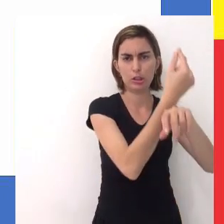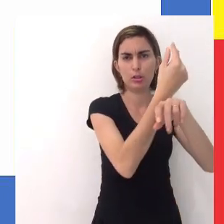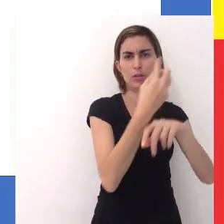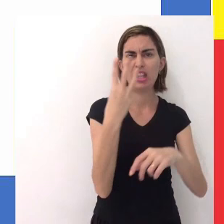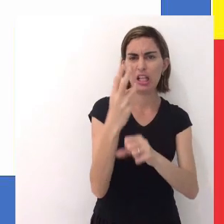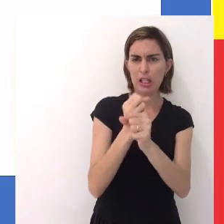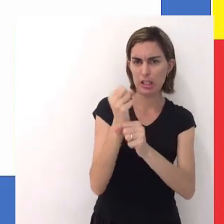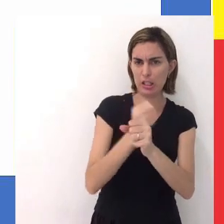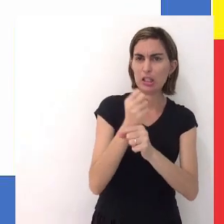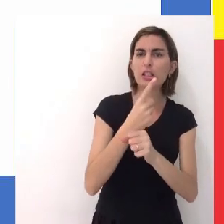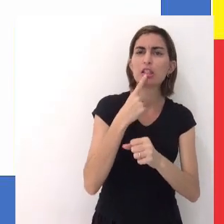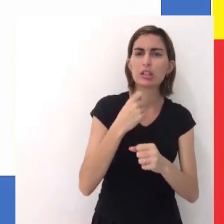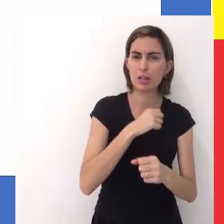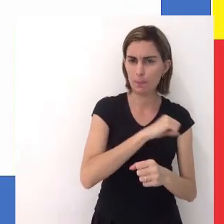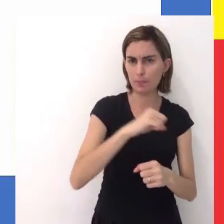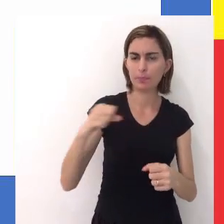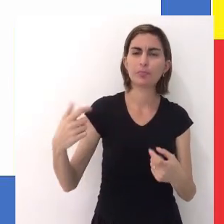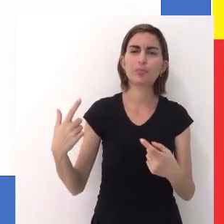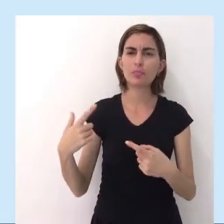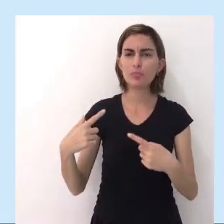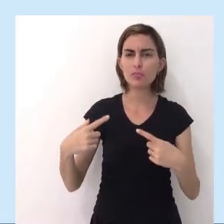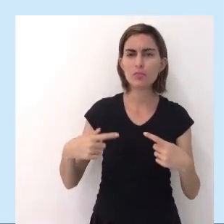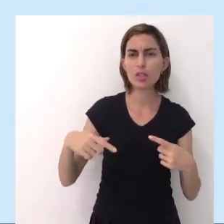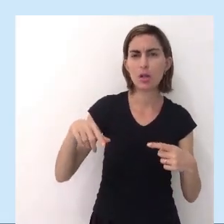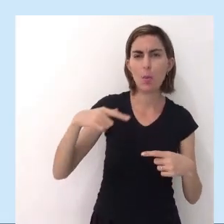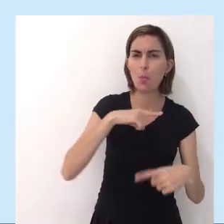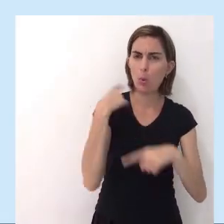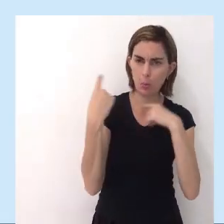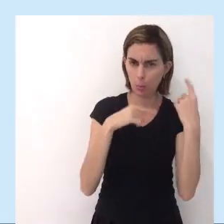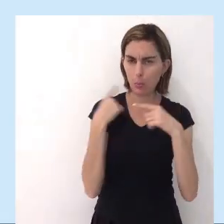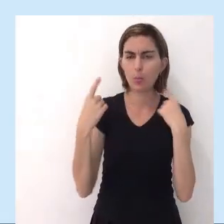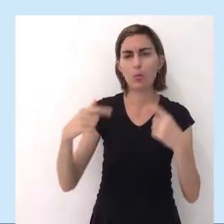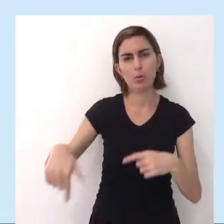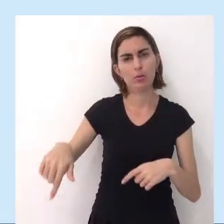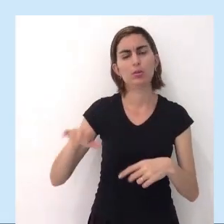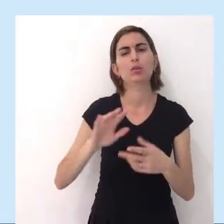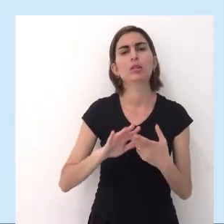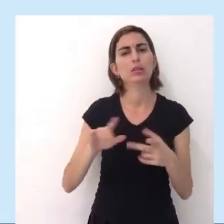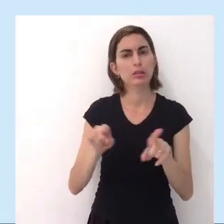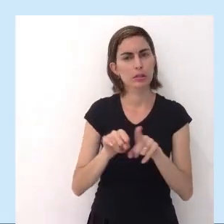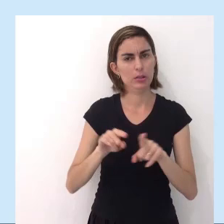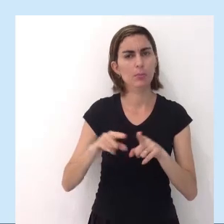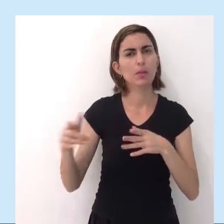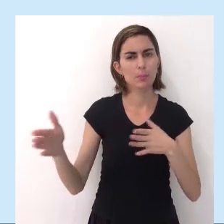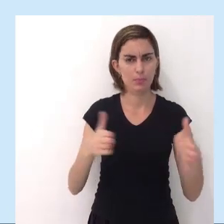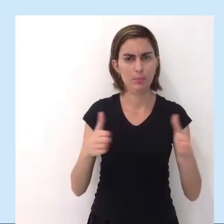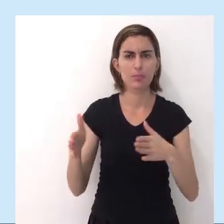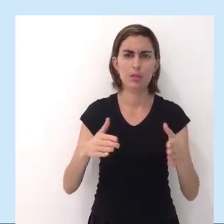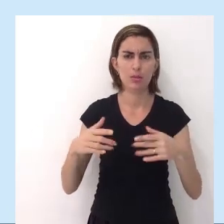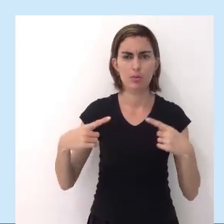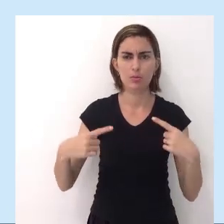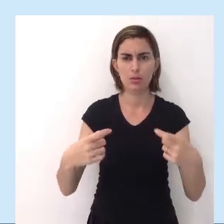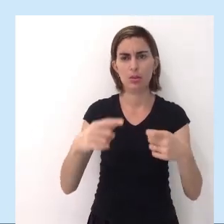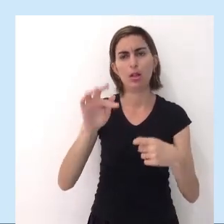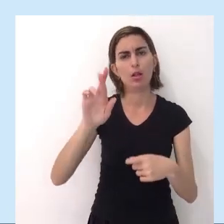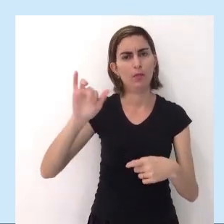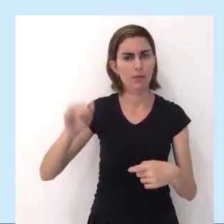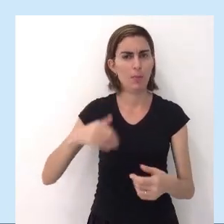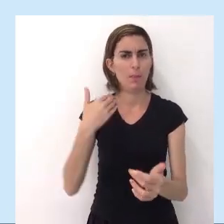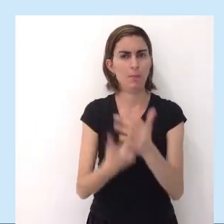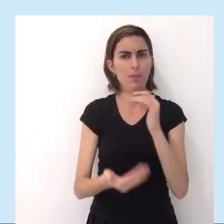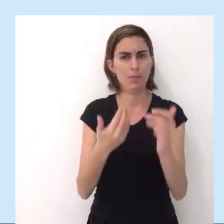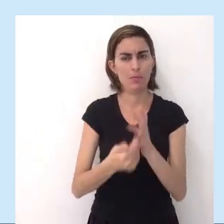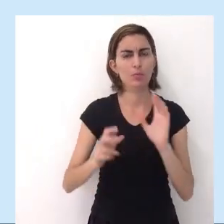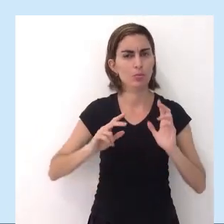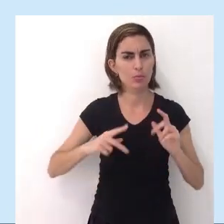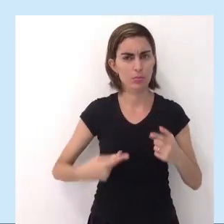aí 3 anos, tá, gente? Houveram muitas baixas, muitas mortes. A Guerra Fria também foi um período que se perdeu muito